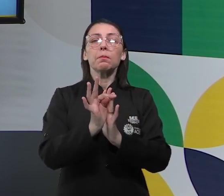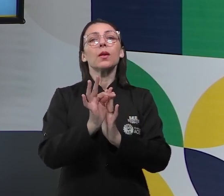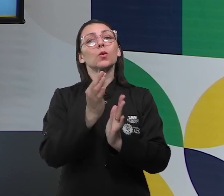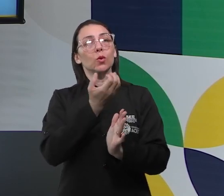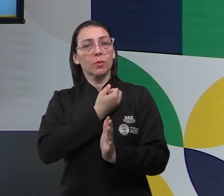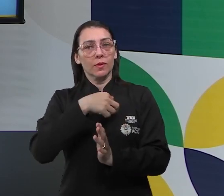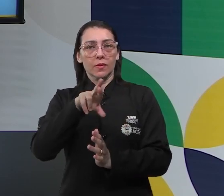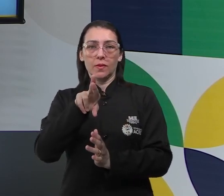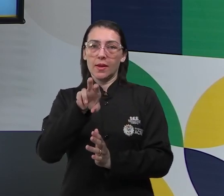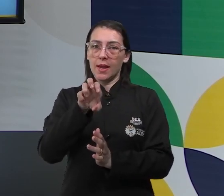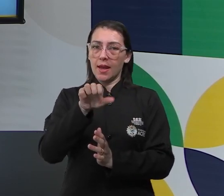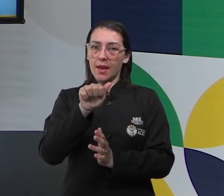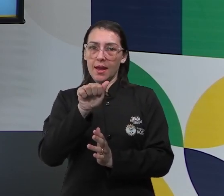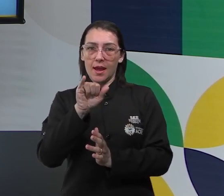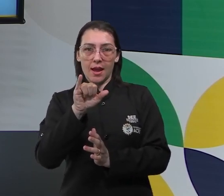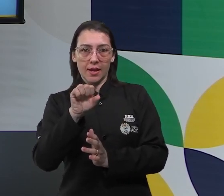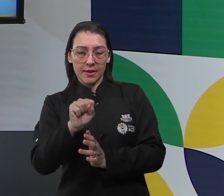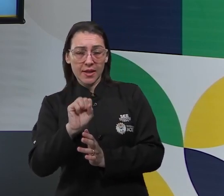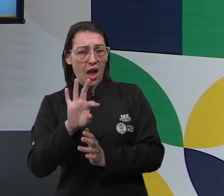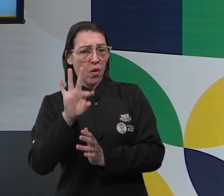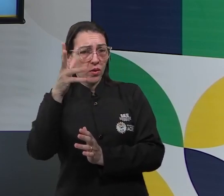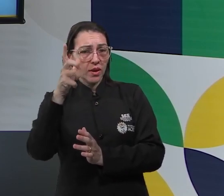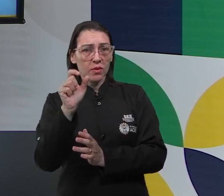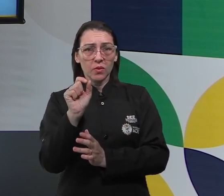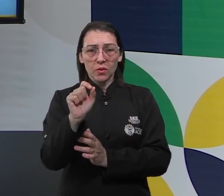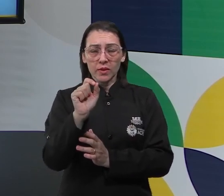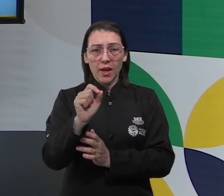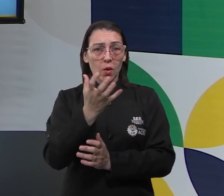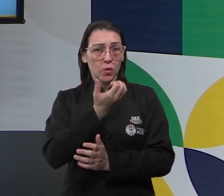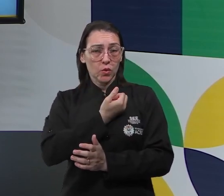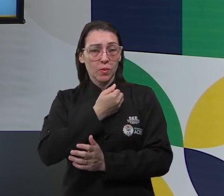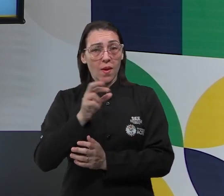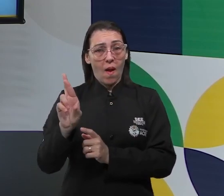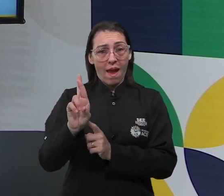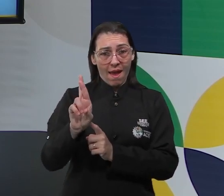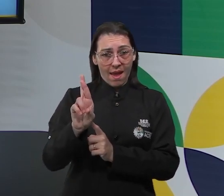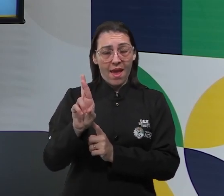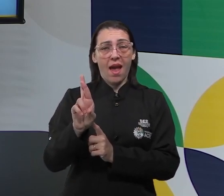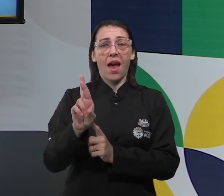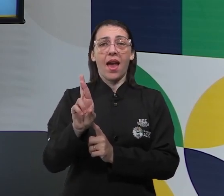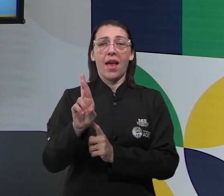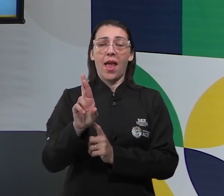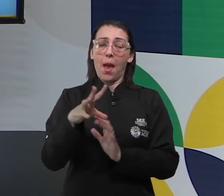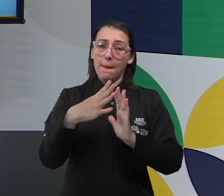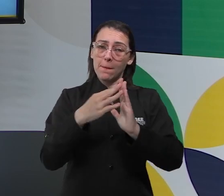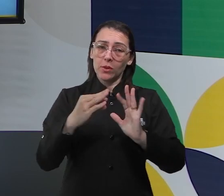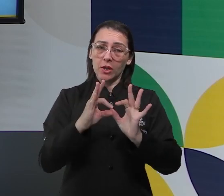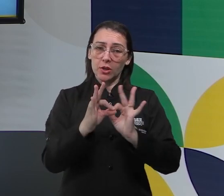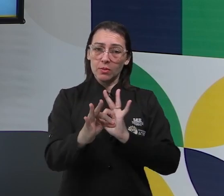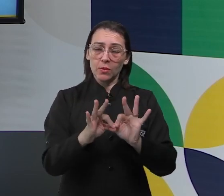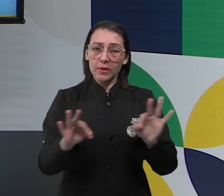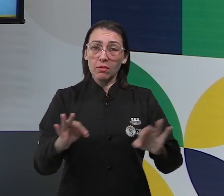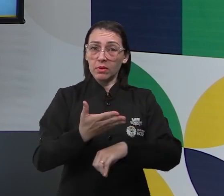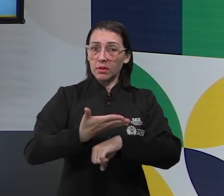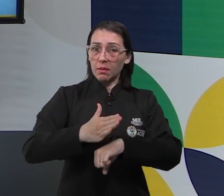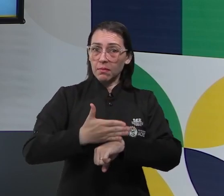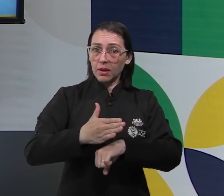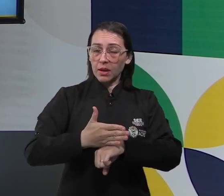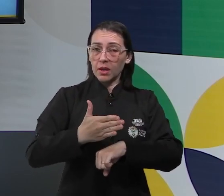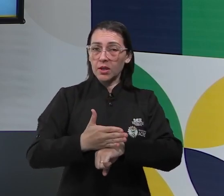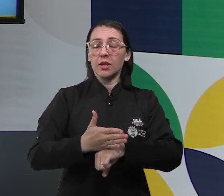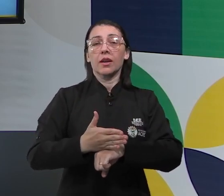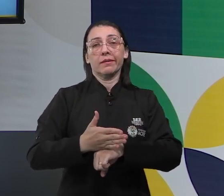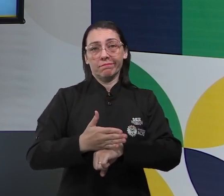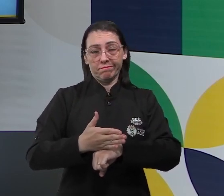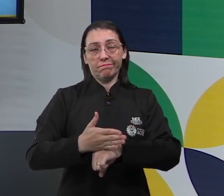reais. Acontece que, embora os números reais sejam um modelo de medição, na prática, na vida